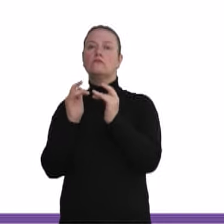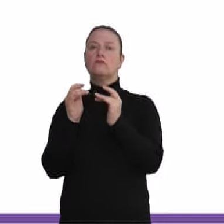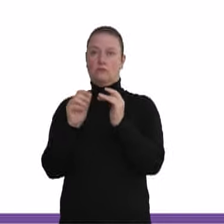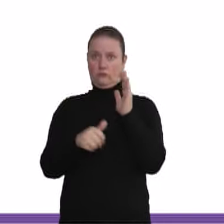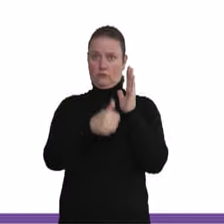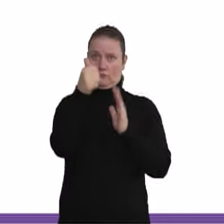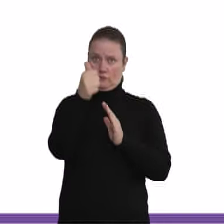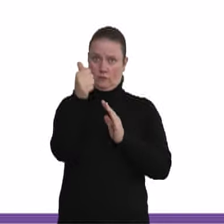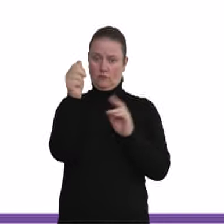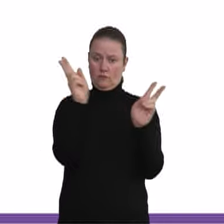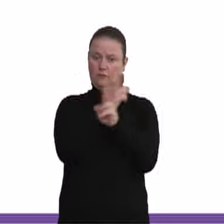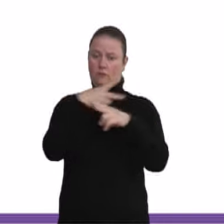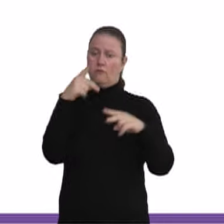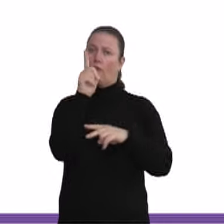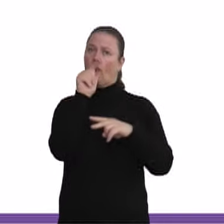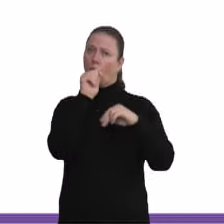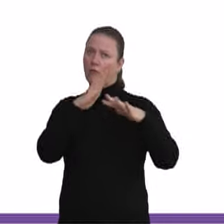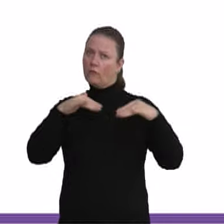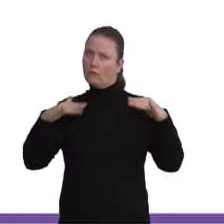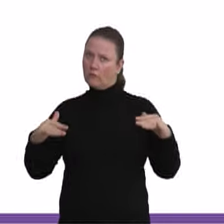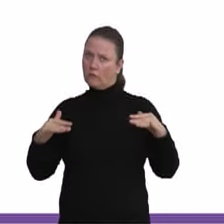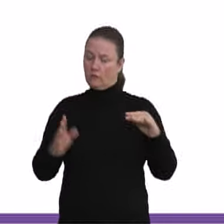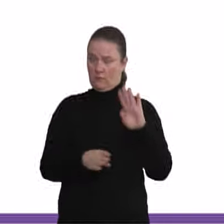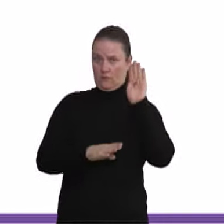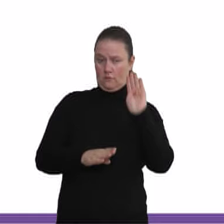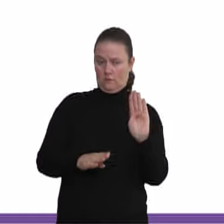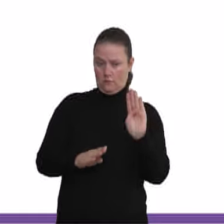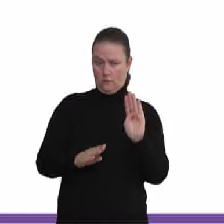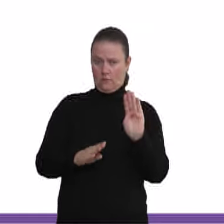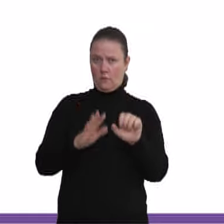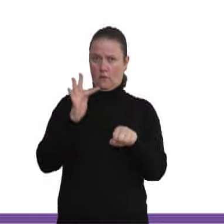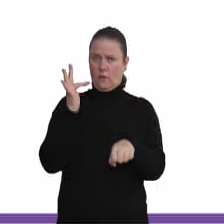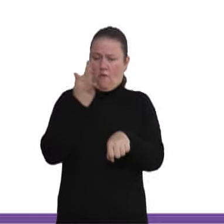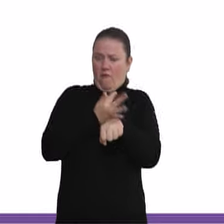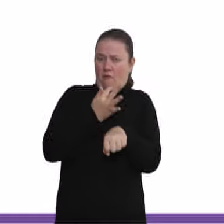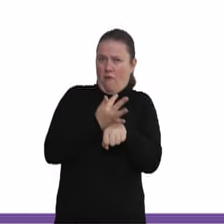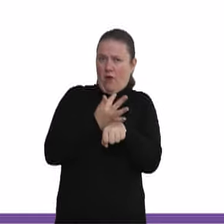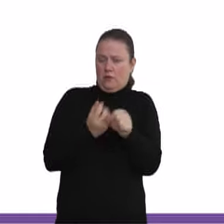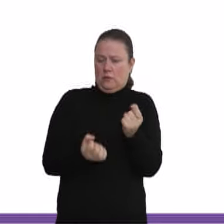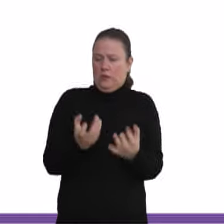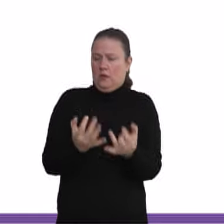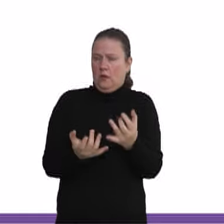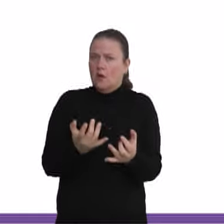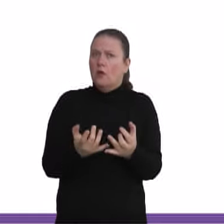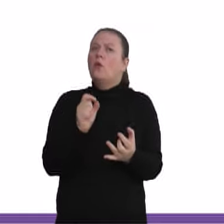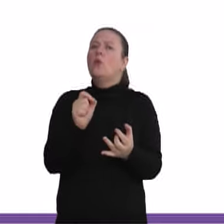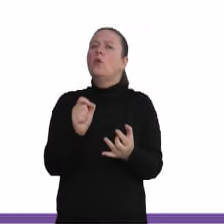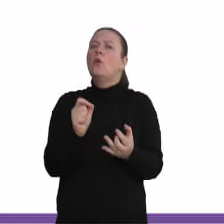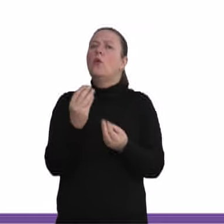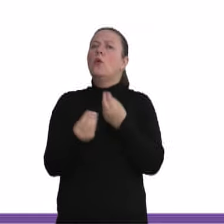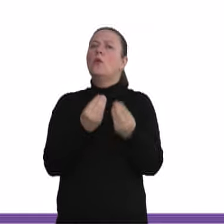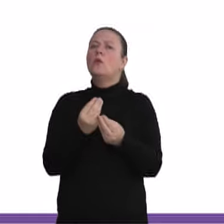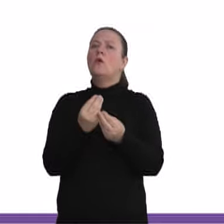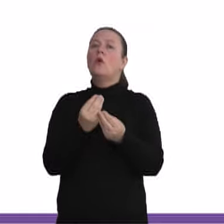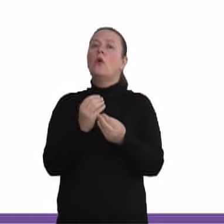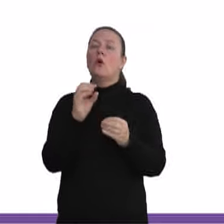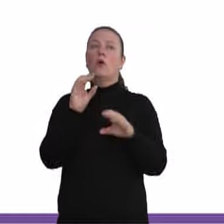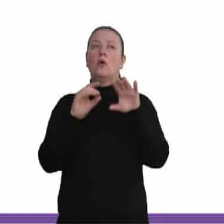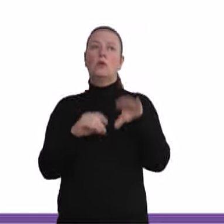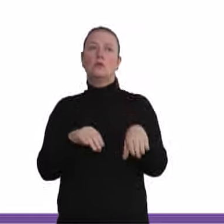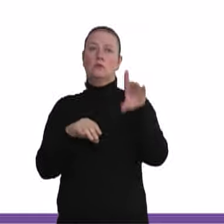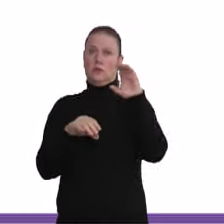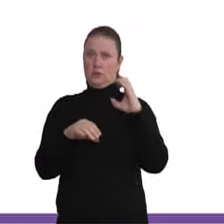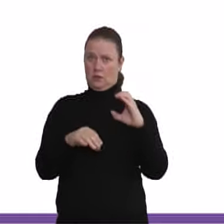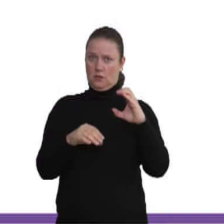brisa marítima. Letra B, aquecimento de uma barra metálica. Letra C, aquecimento de alimento em um micro-ondas.